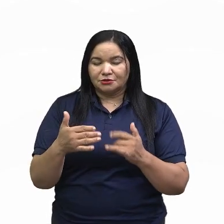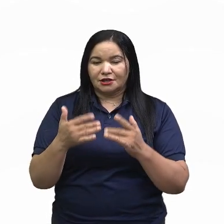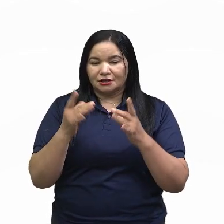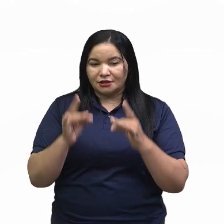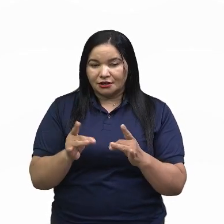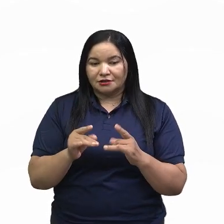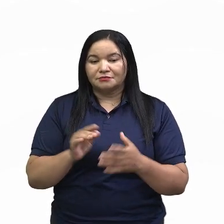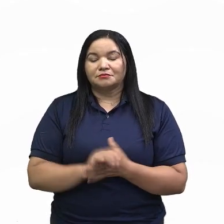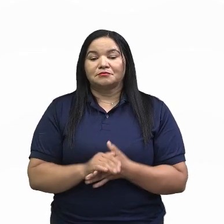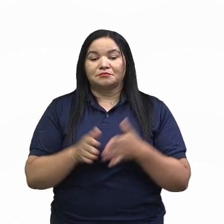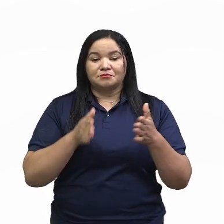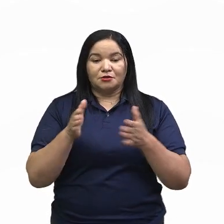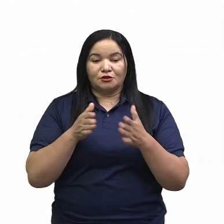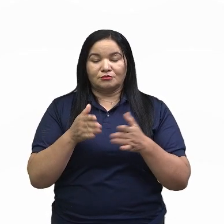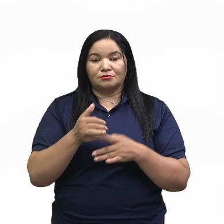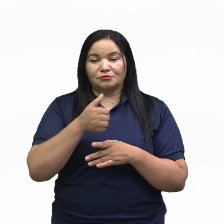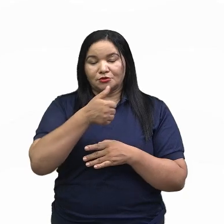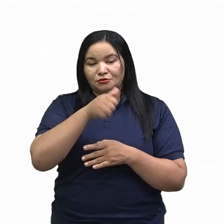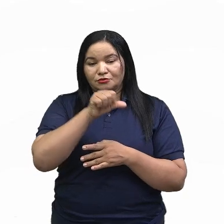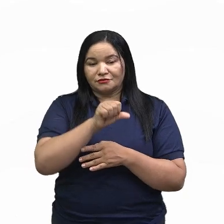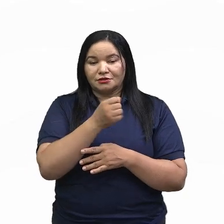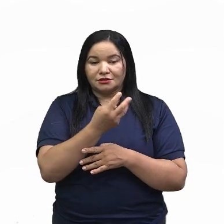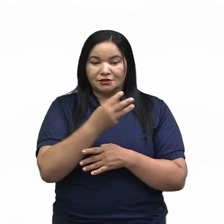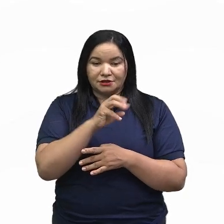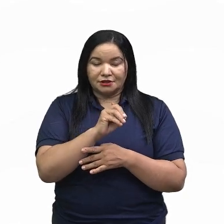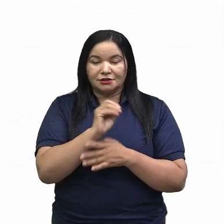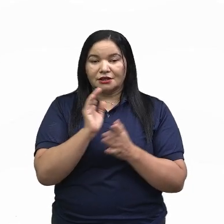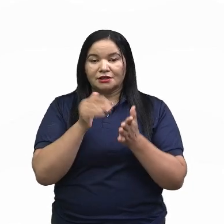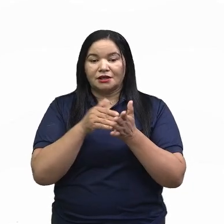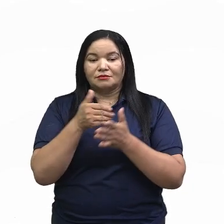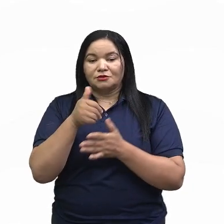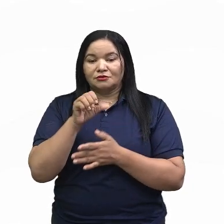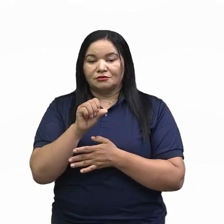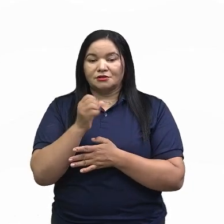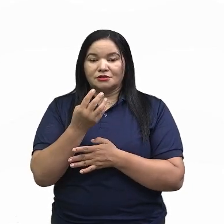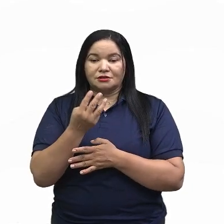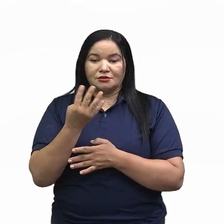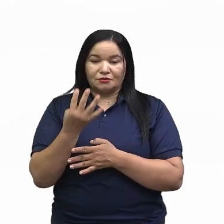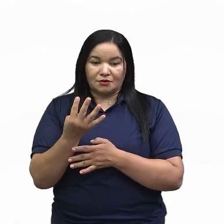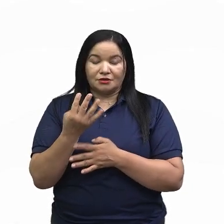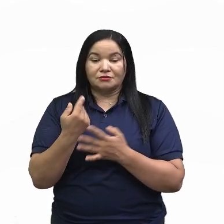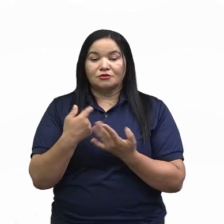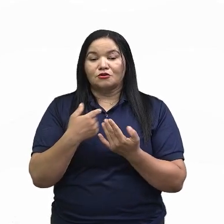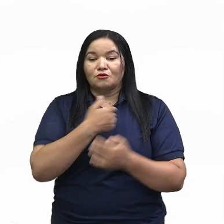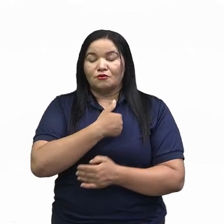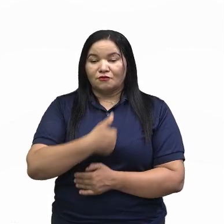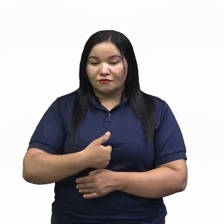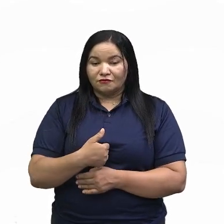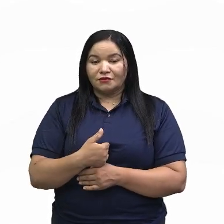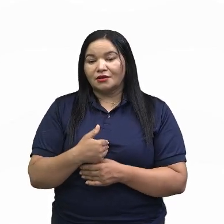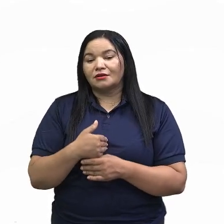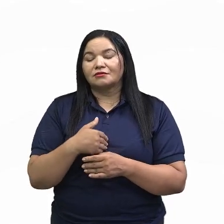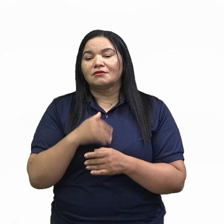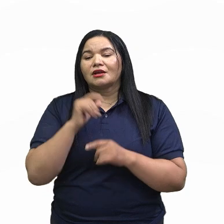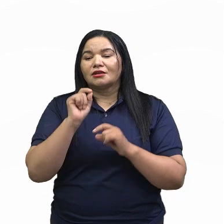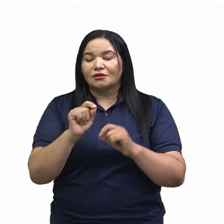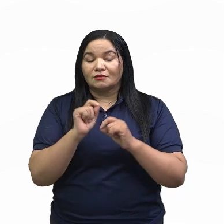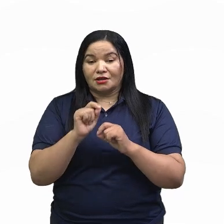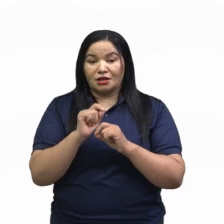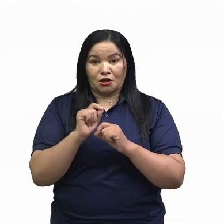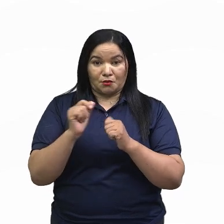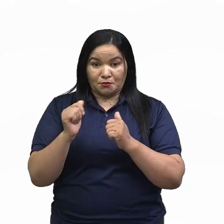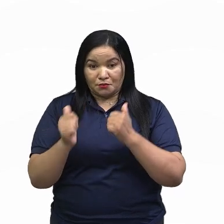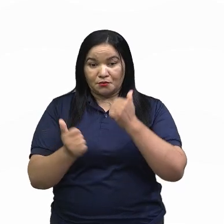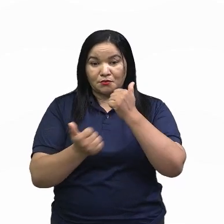aí, entre 1930 a 34, aquele que é chamado governo provisório. O Vargas ele ascende ao